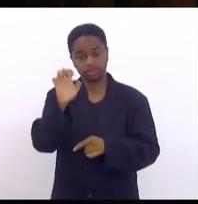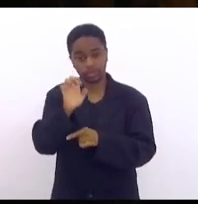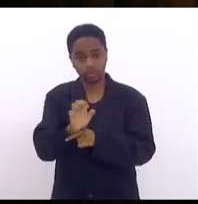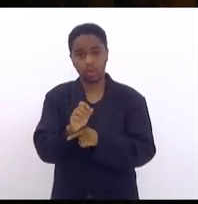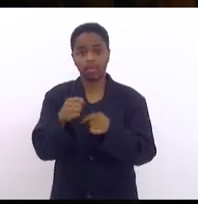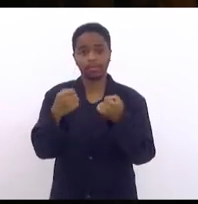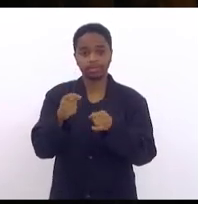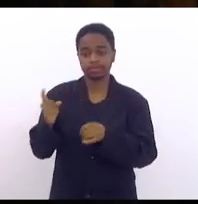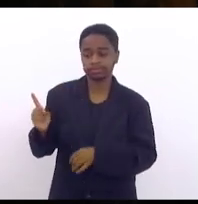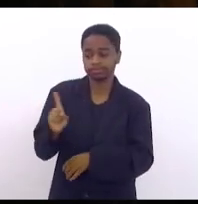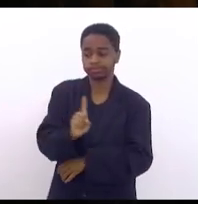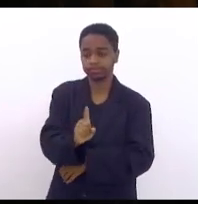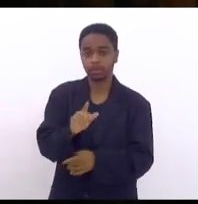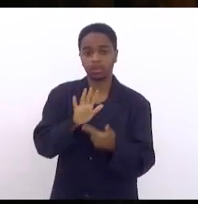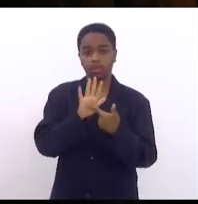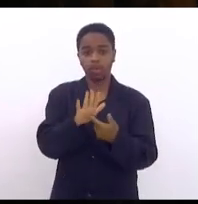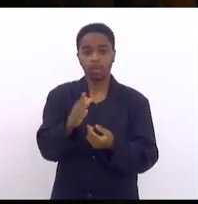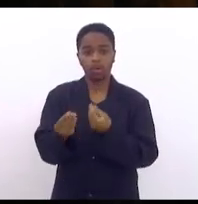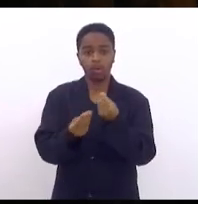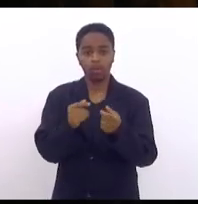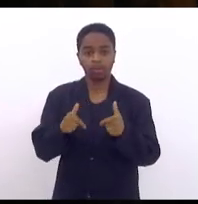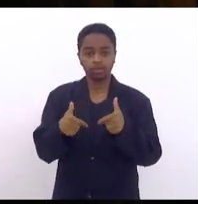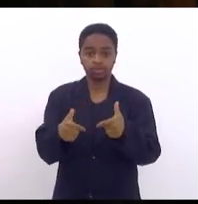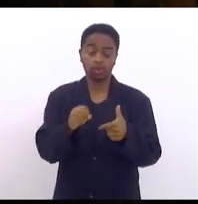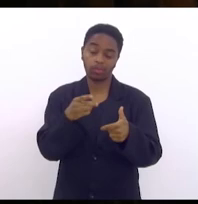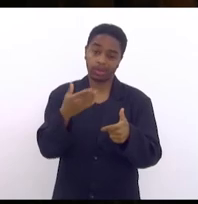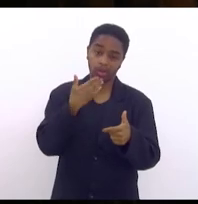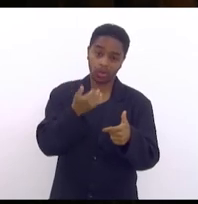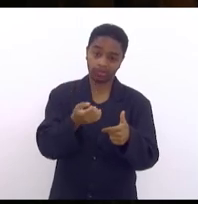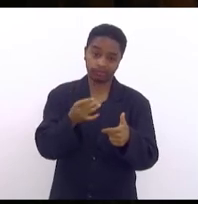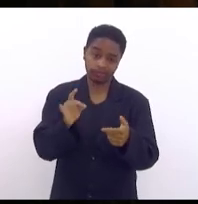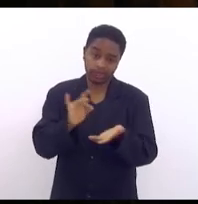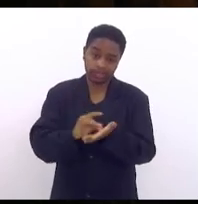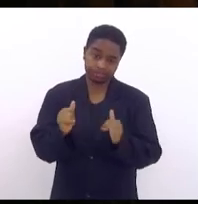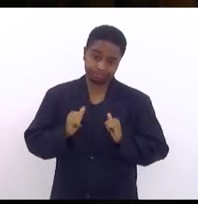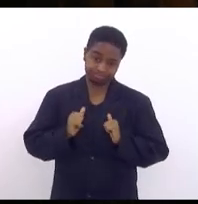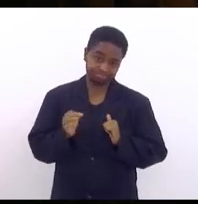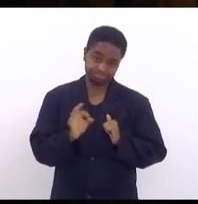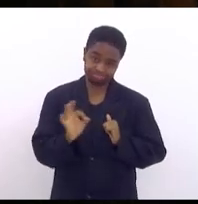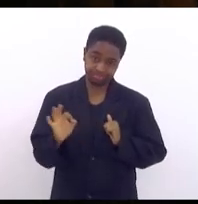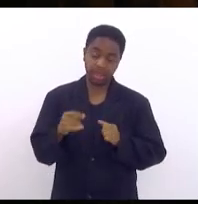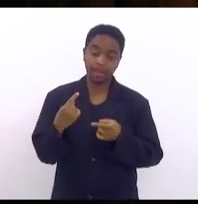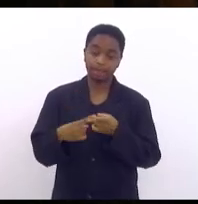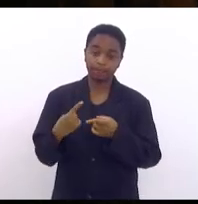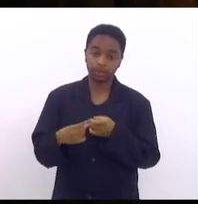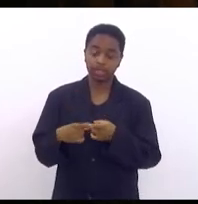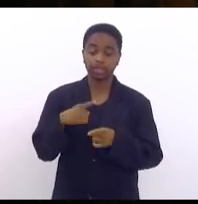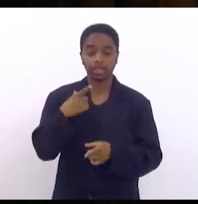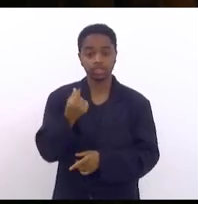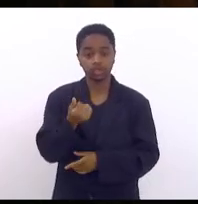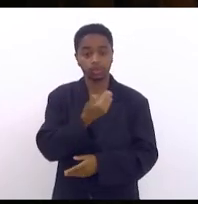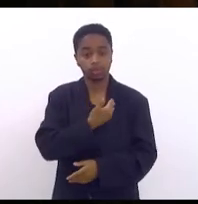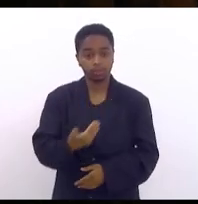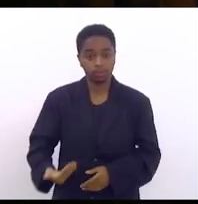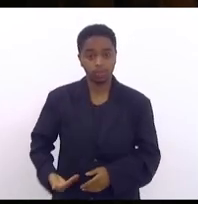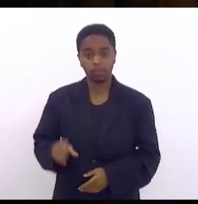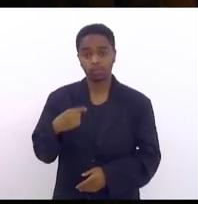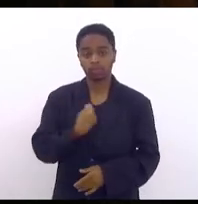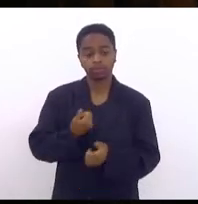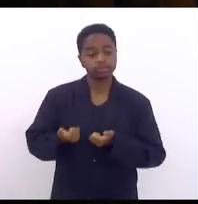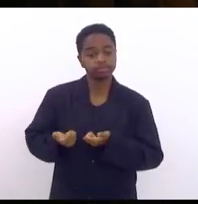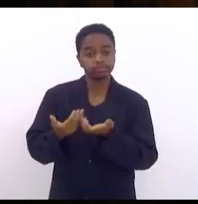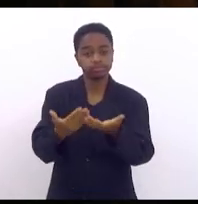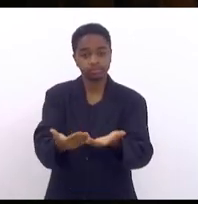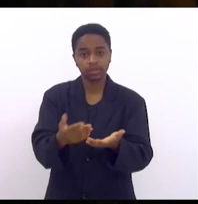prestar contas do que está fazendo, ou melhor, do que não faz. Porque há dinheiro público do governo do Estado do Rio de Janeiro